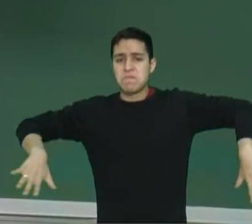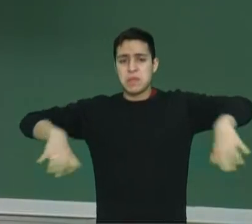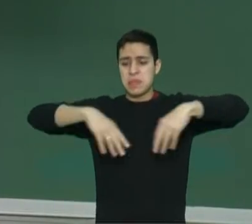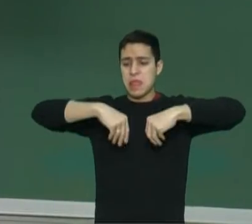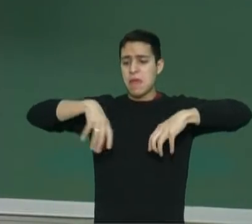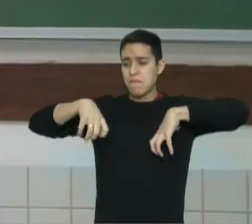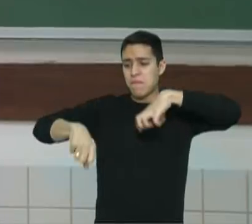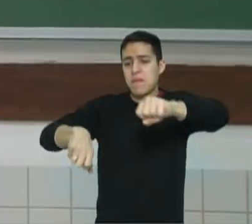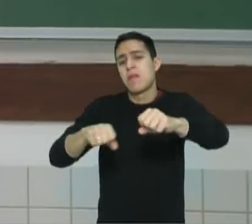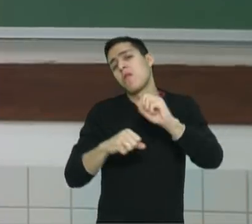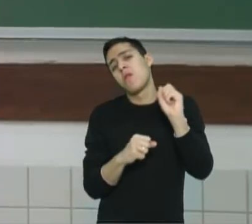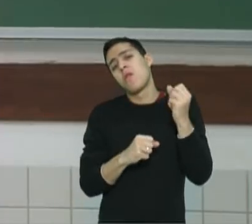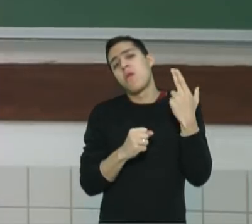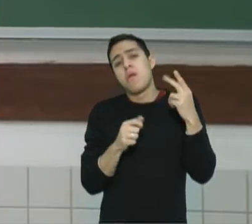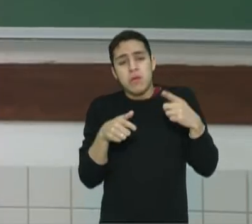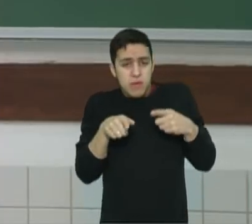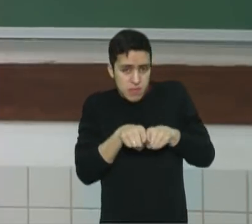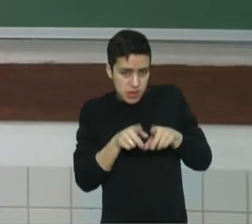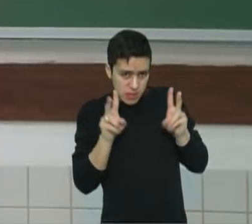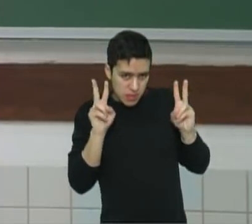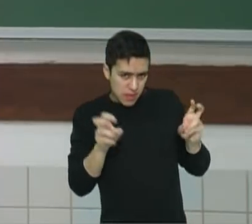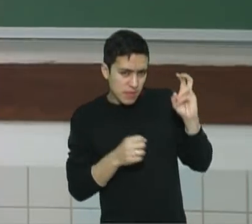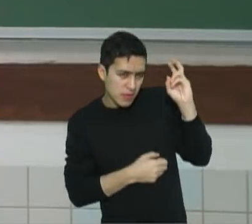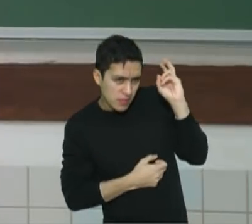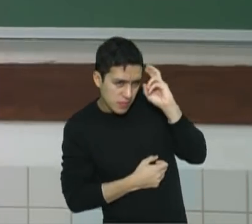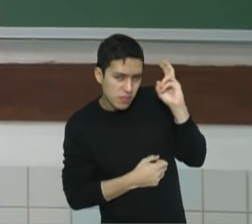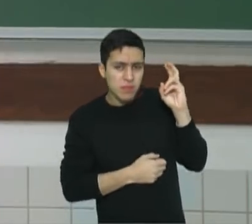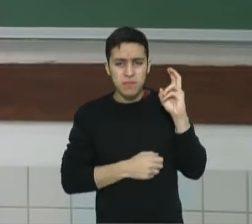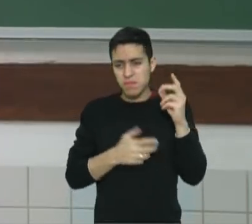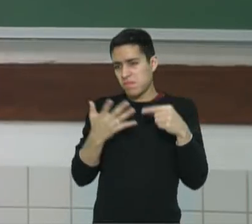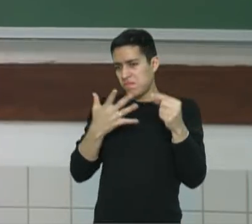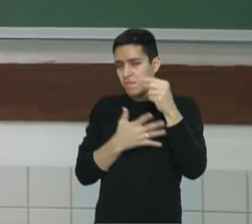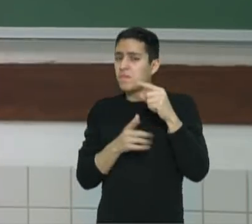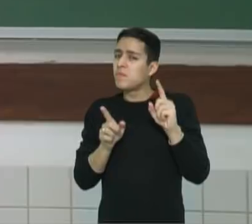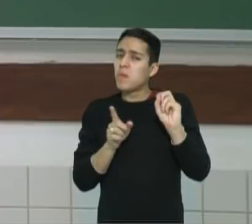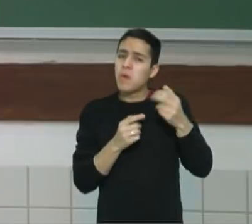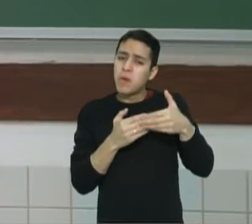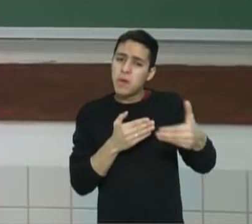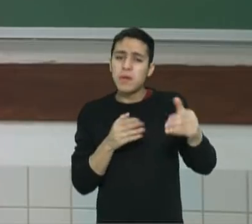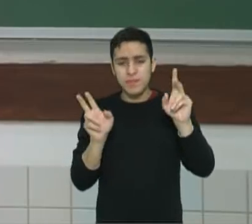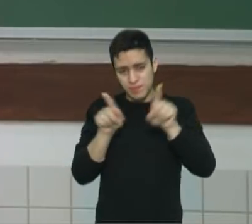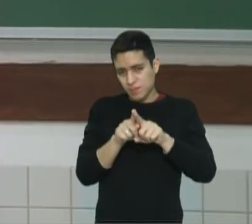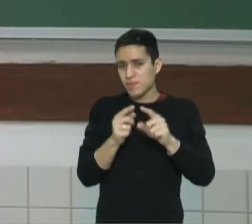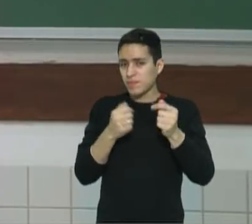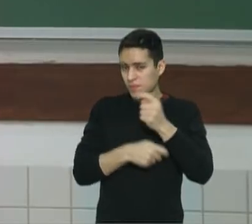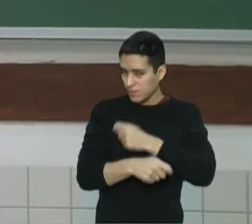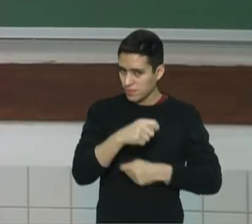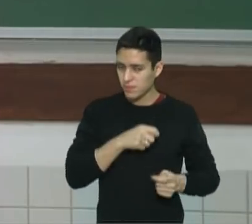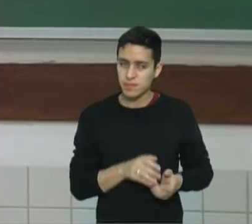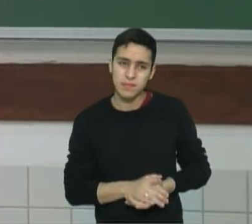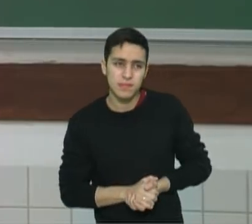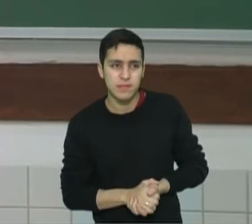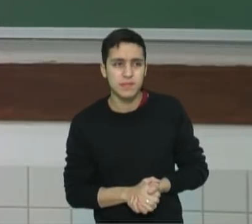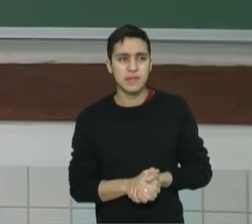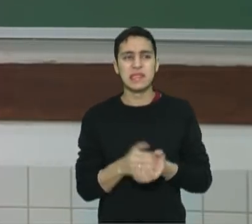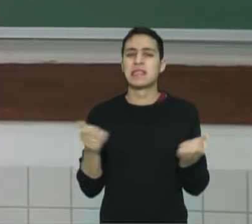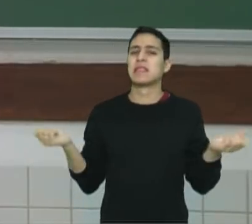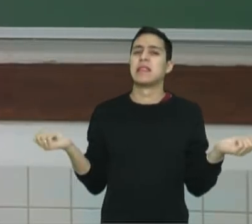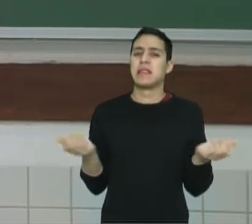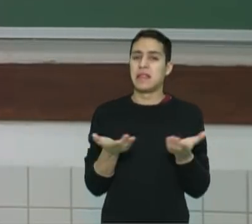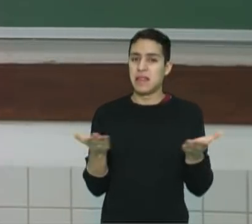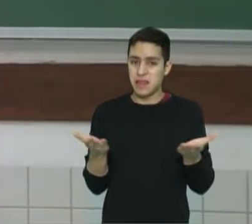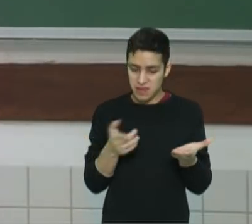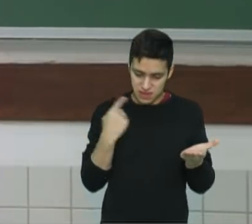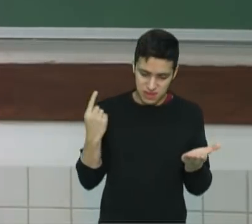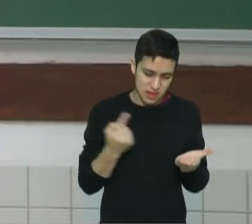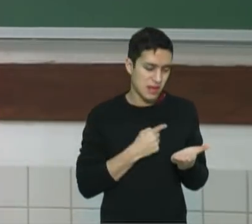também pode ser por questões culturais ou até, como nós vamos ver na sequência, econômicas. Agora, já que vamos ter